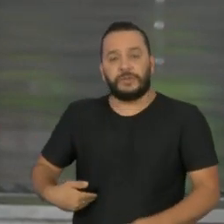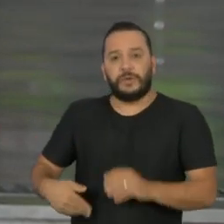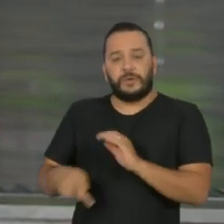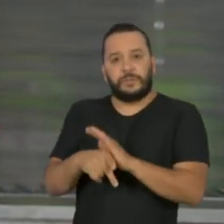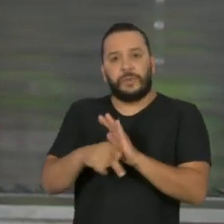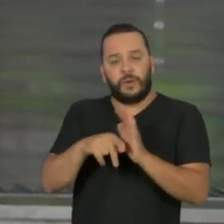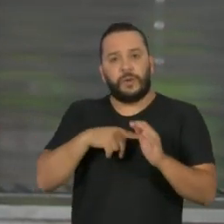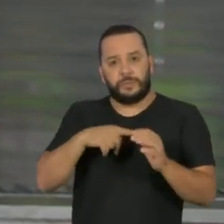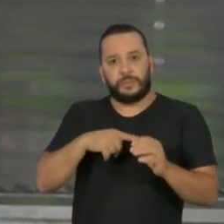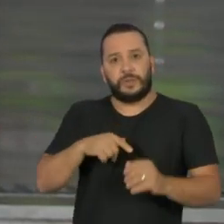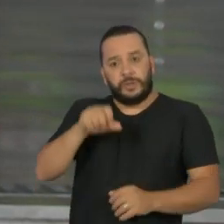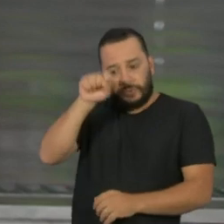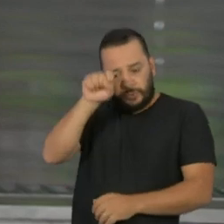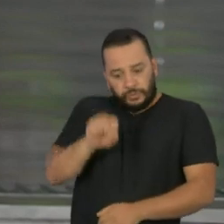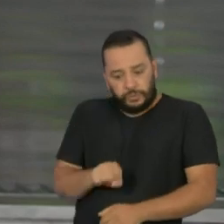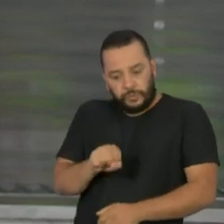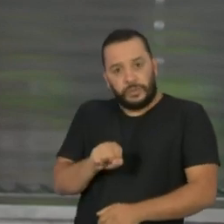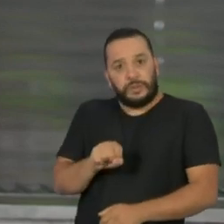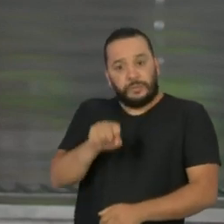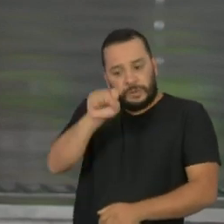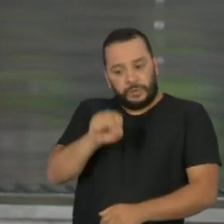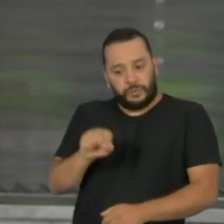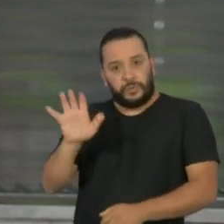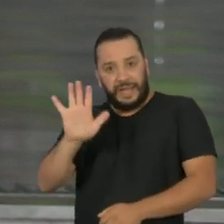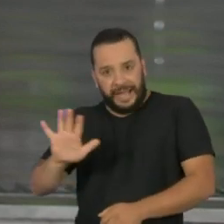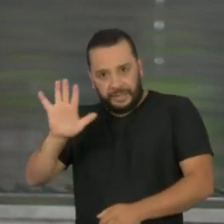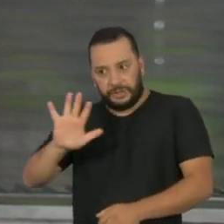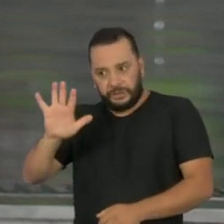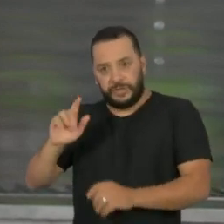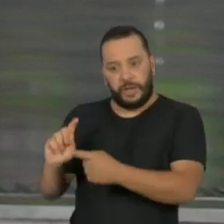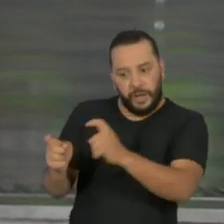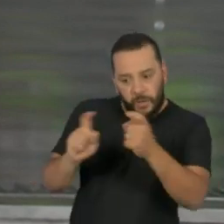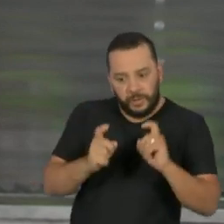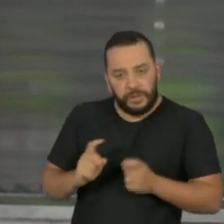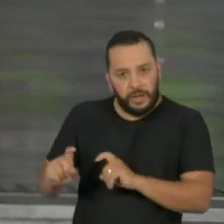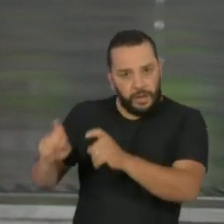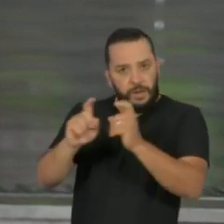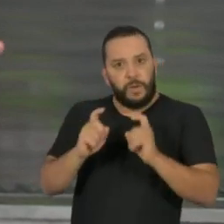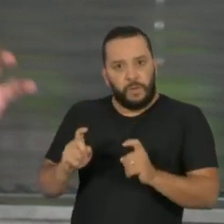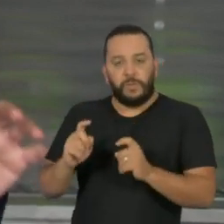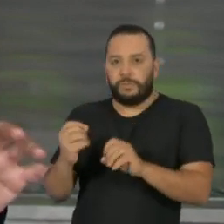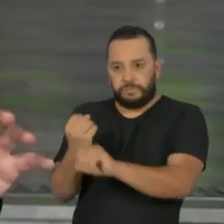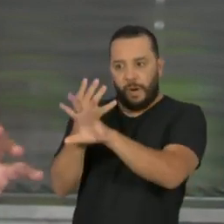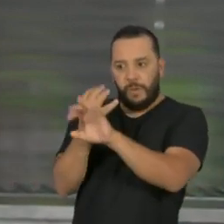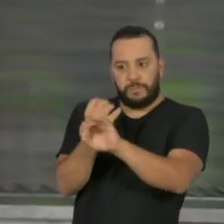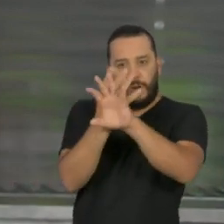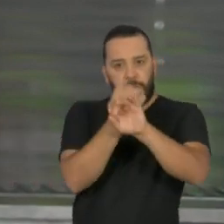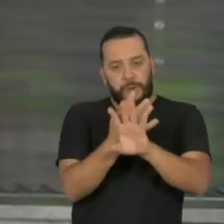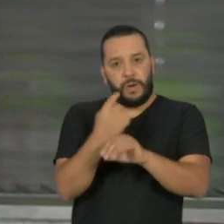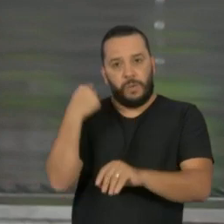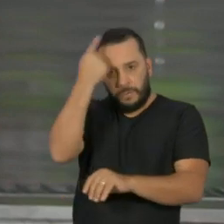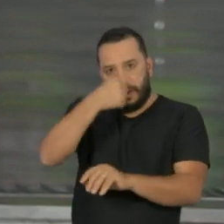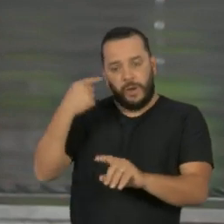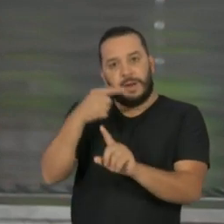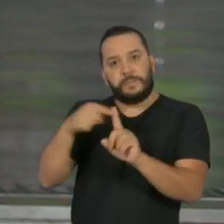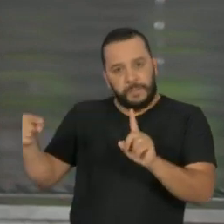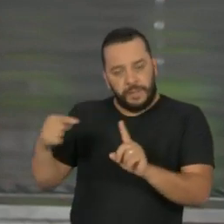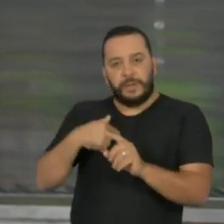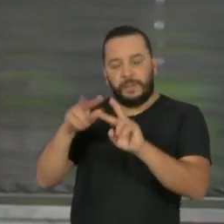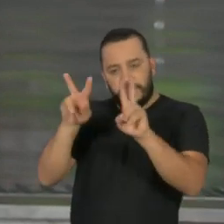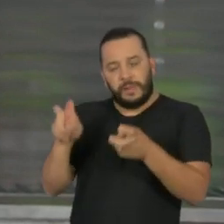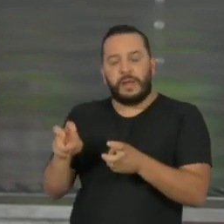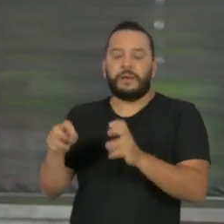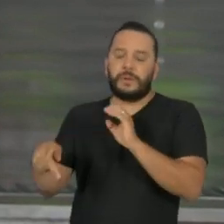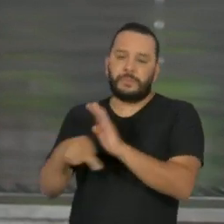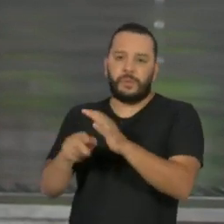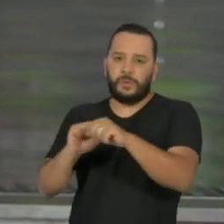Consórcio Sul-Sudeste. Todos os governadores estarão reunidos durante 1h30 e o tema é o coronavírus. Eu lamento ter